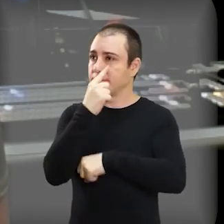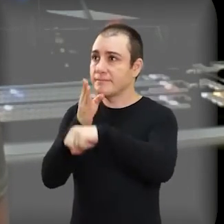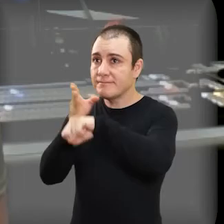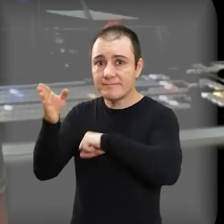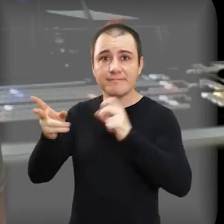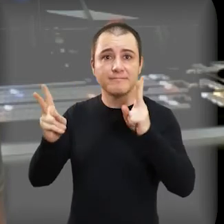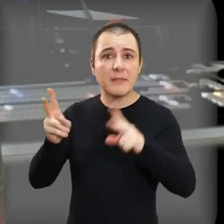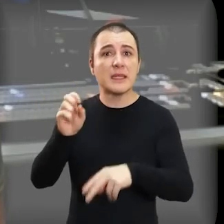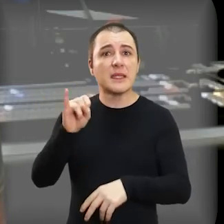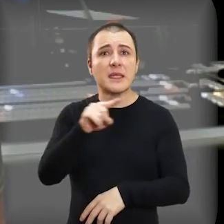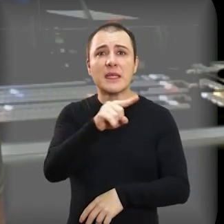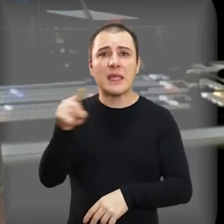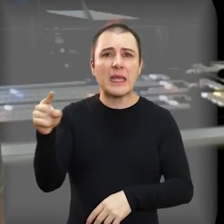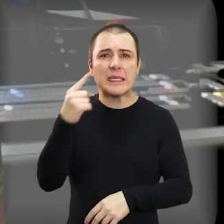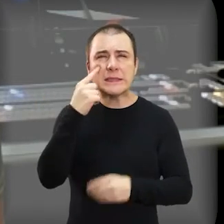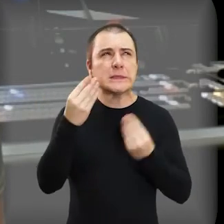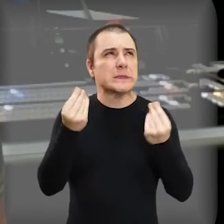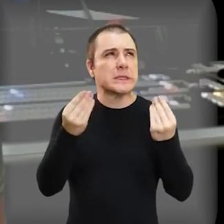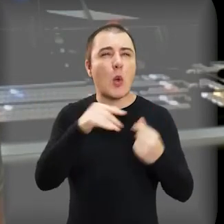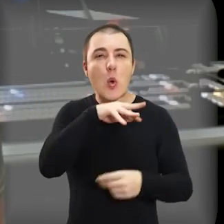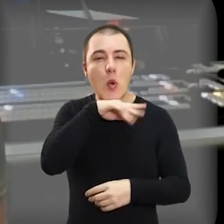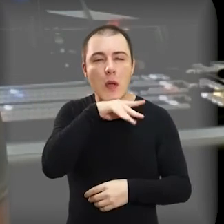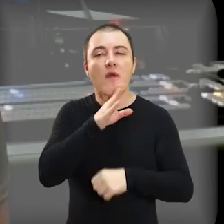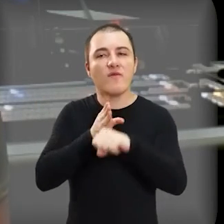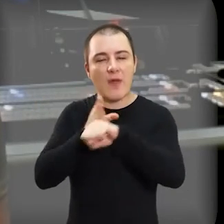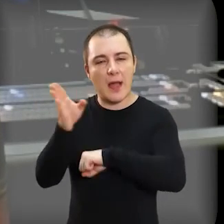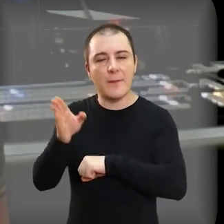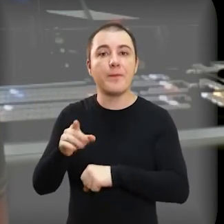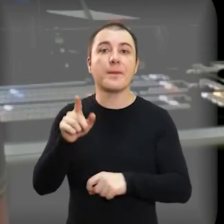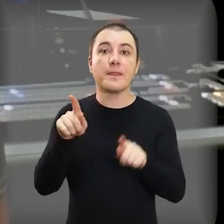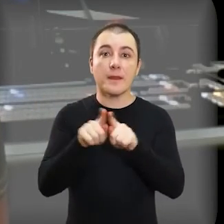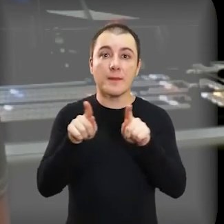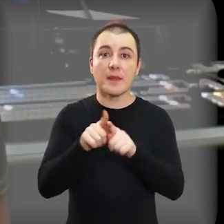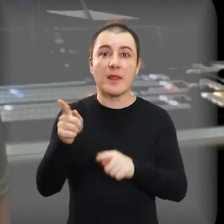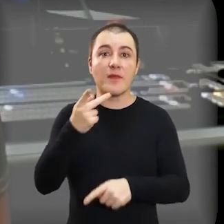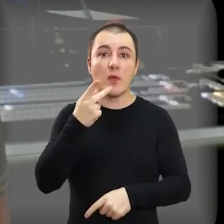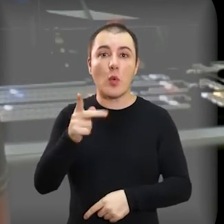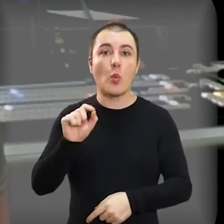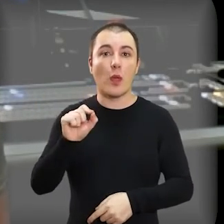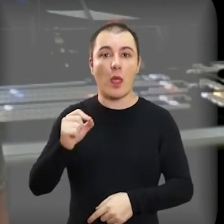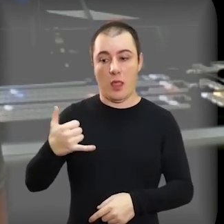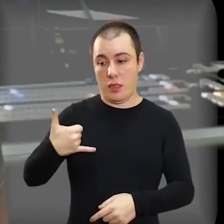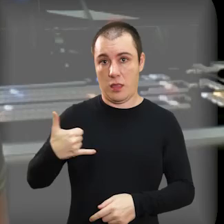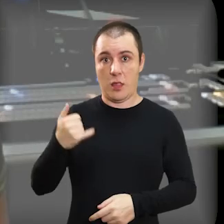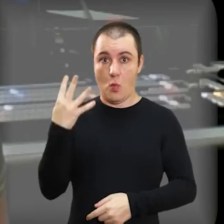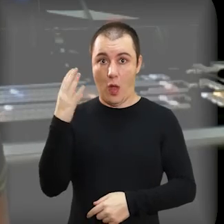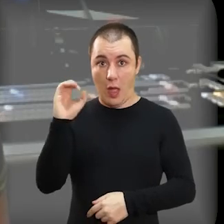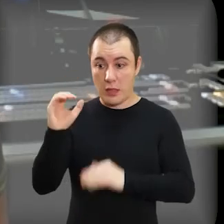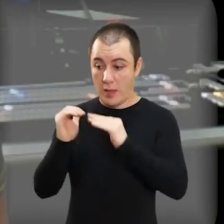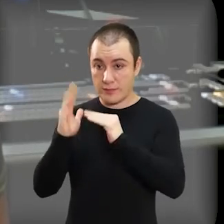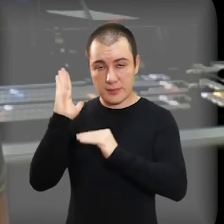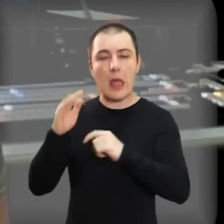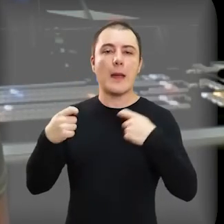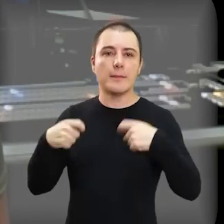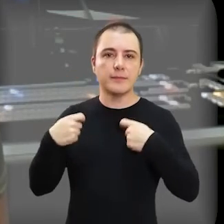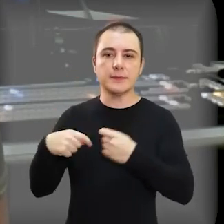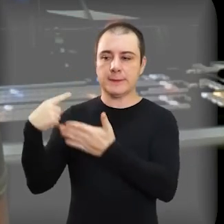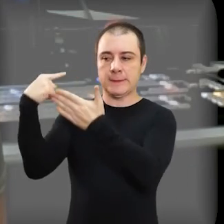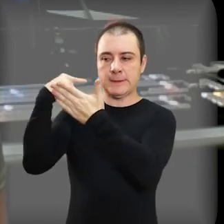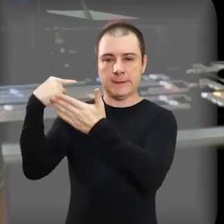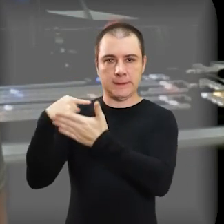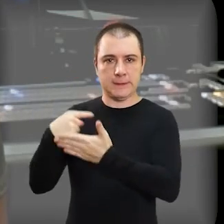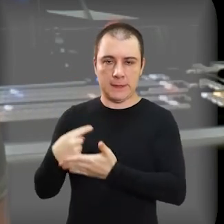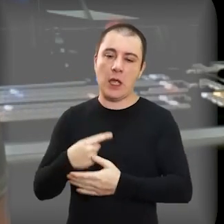oftalmologista se você tiver algum desconforto visual. E lembrando, como o doutor Cardillo avisou, após os 40 anos é importante fazer o